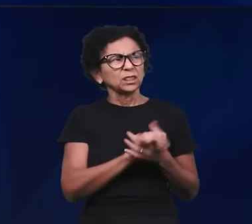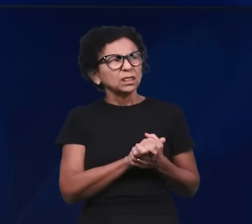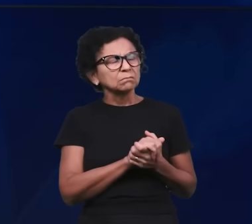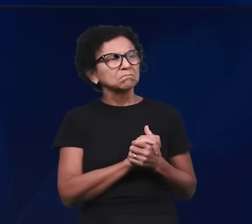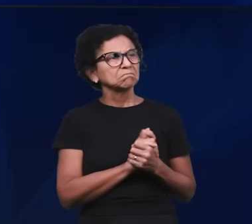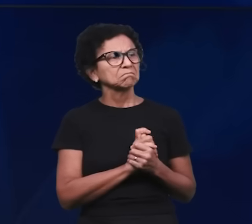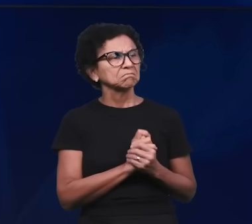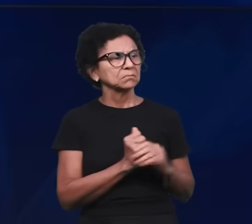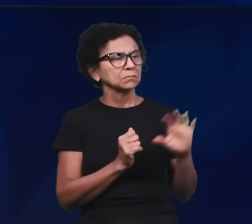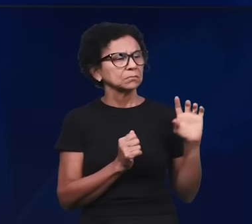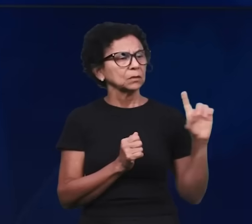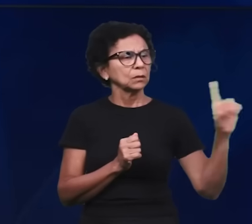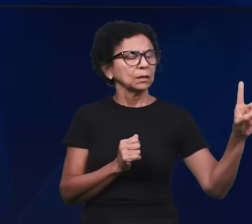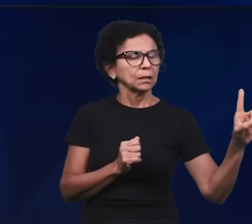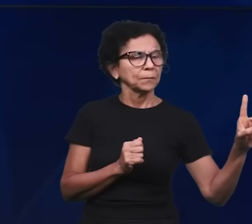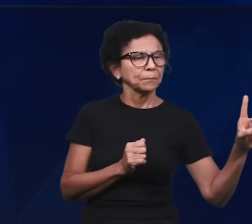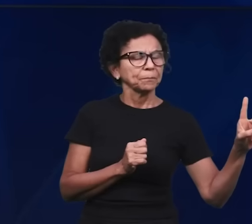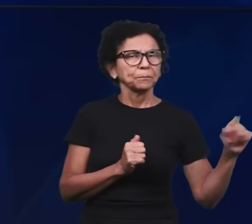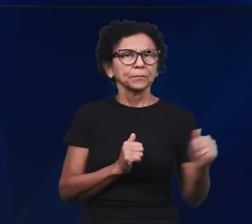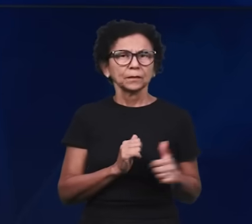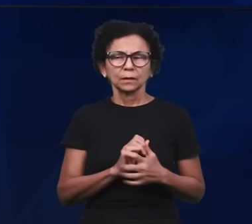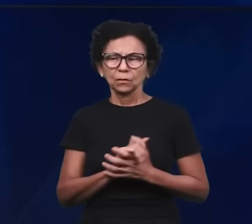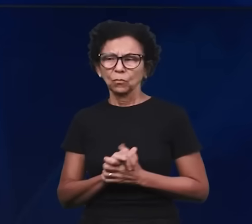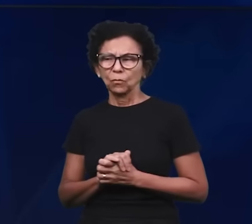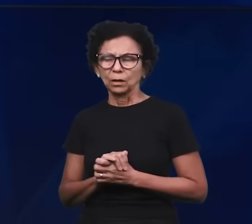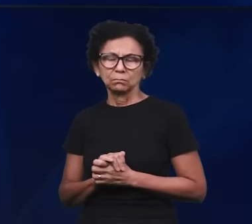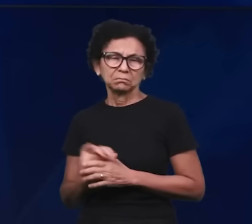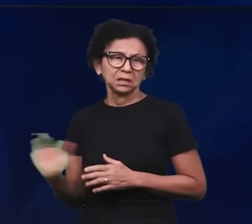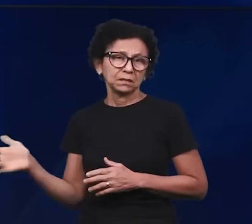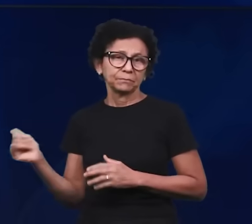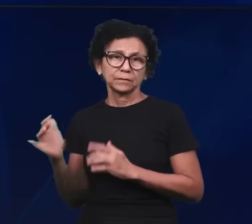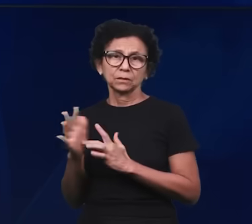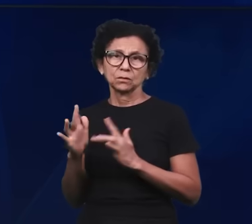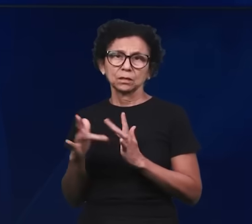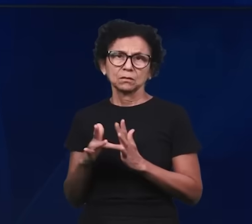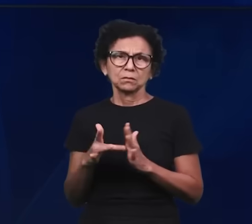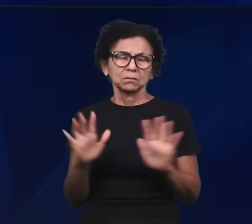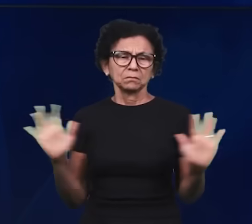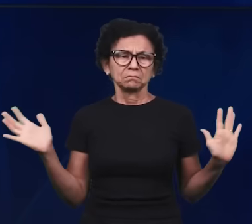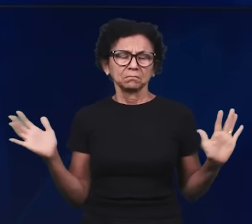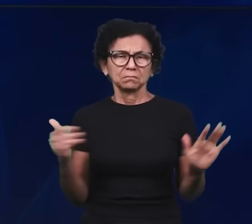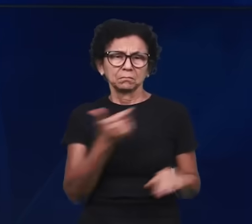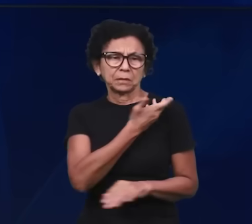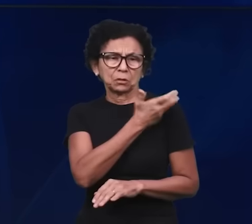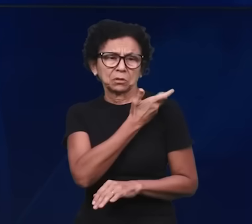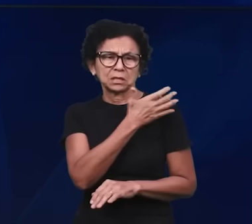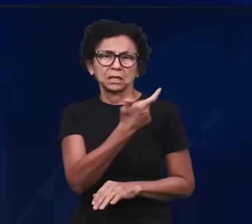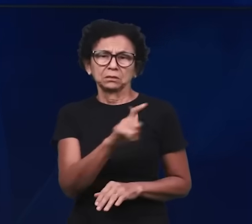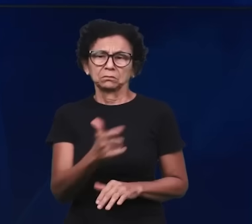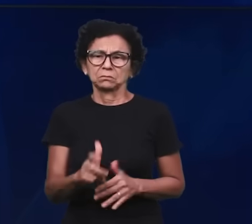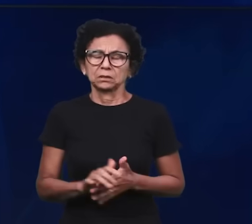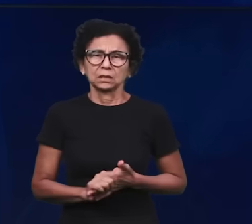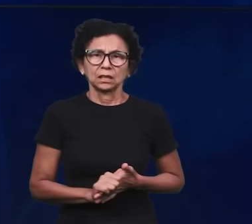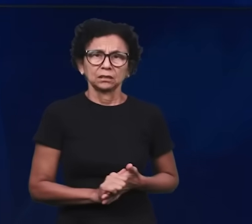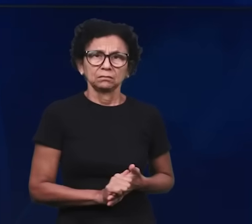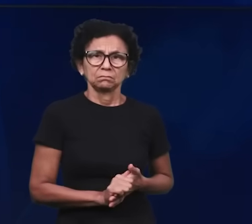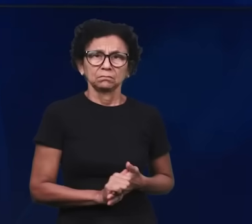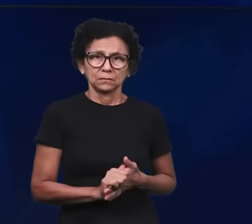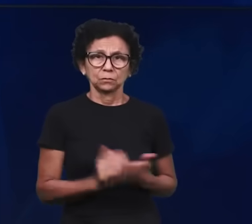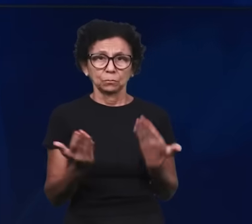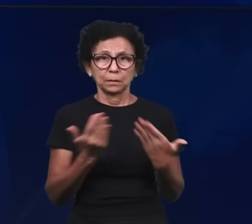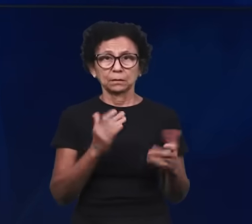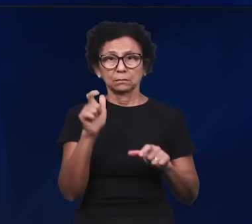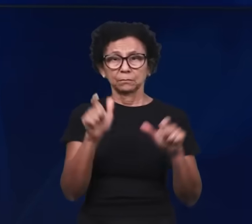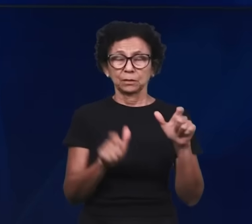que é samaritano, se um não conversava com o outro. Jesus não tinha esse tipo de problema, né? Tem gente que existe problema entre famílias,